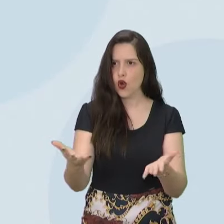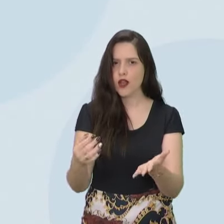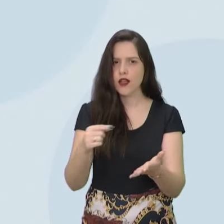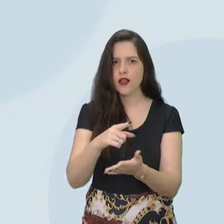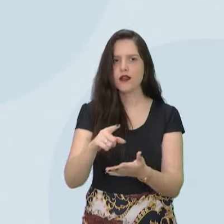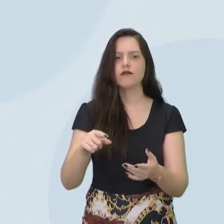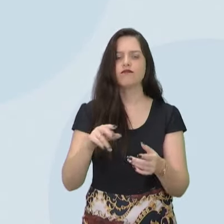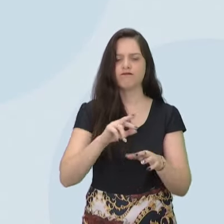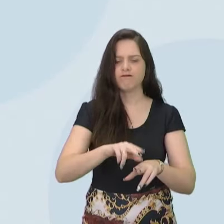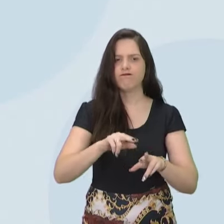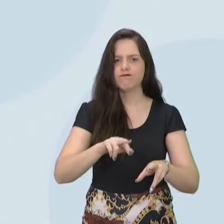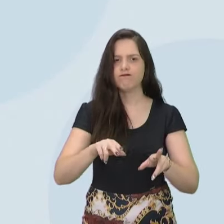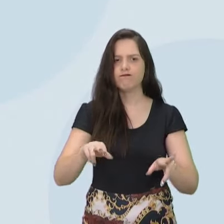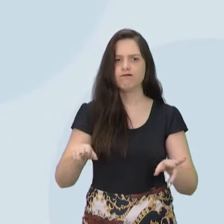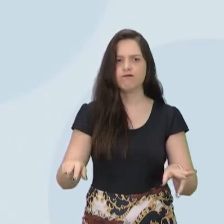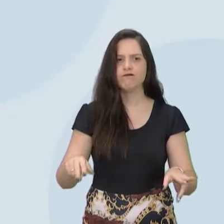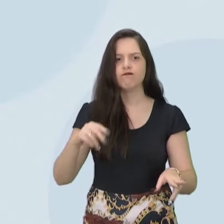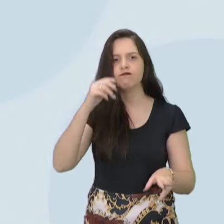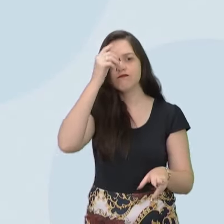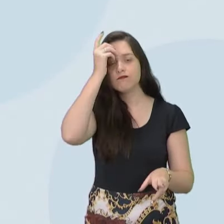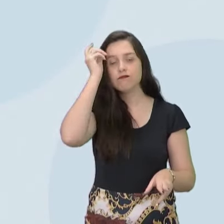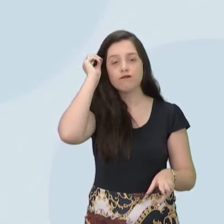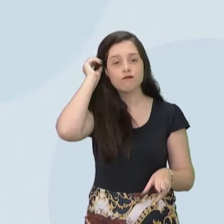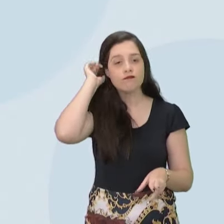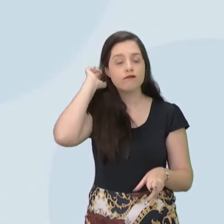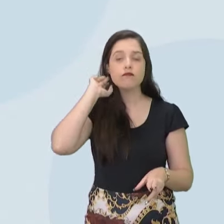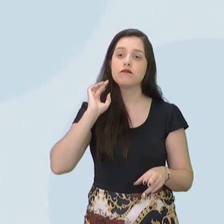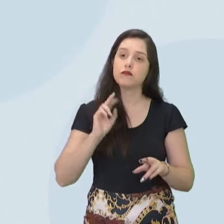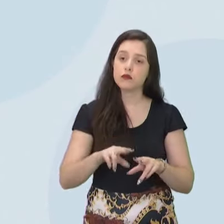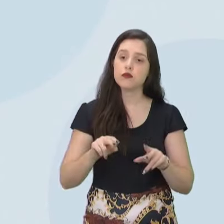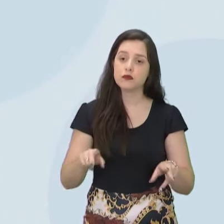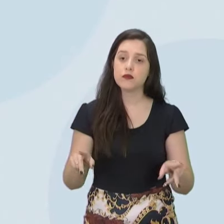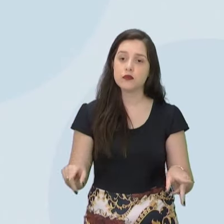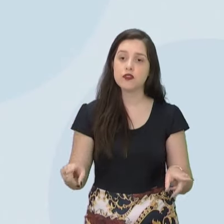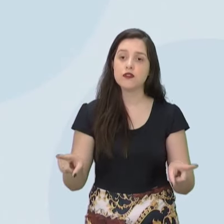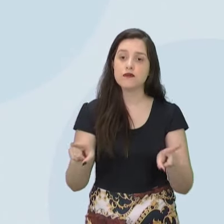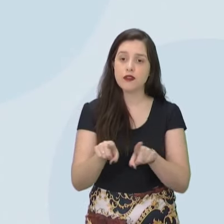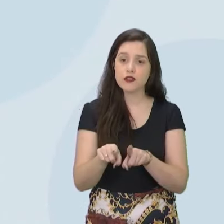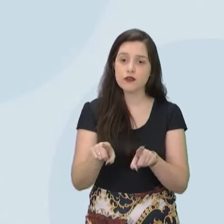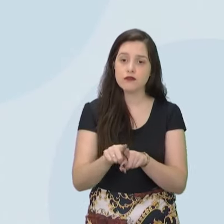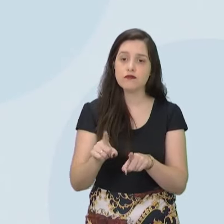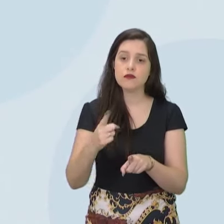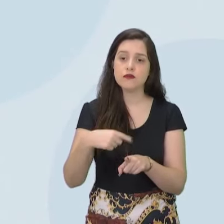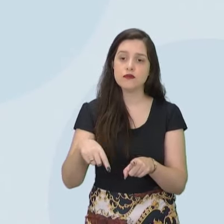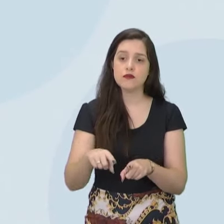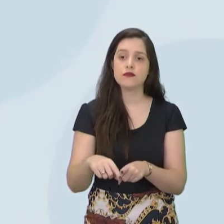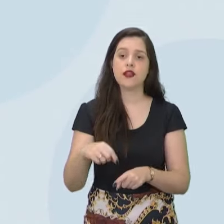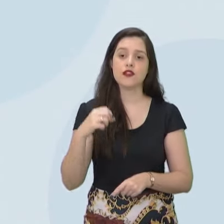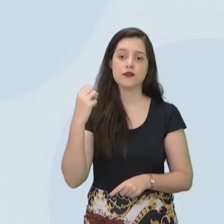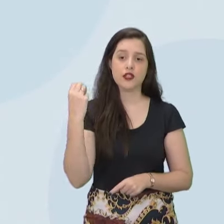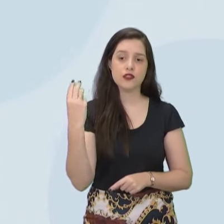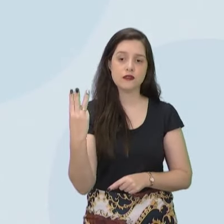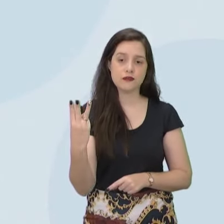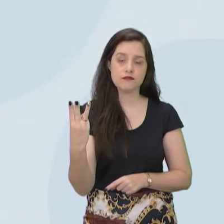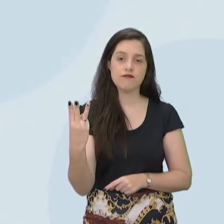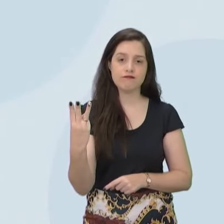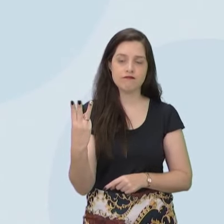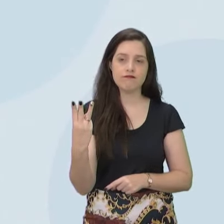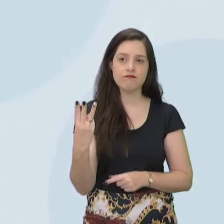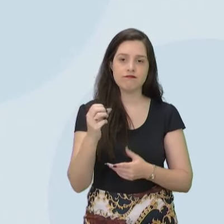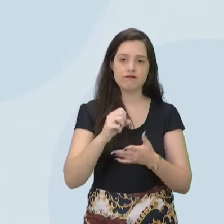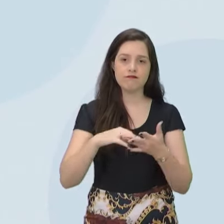informações, os objetos de conhecimento, as habilidades e tudo mais. E a gente tem a atividade dele. Na